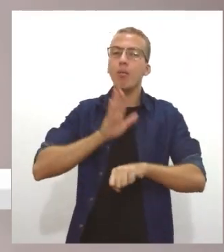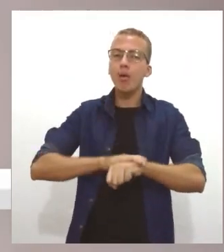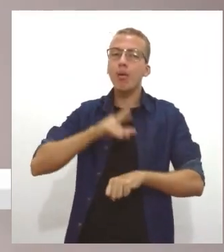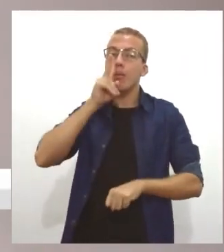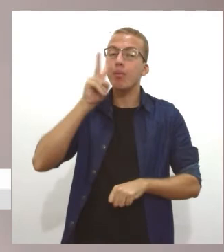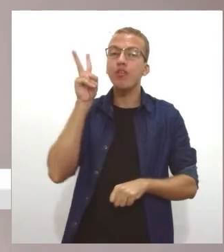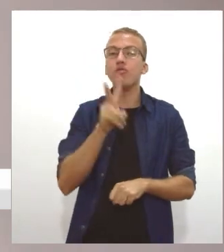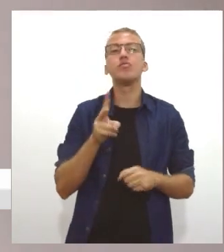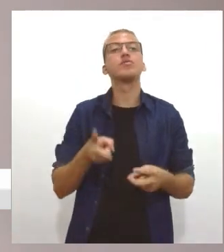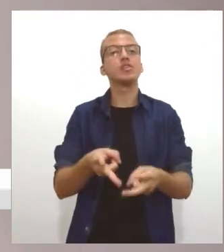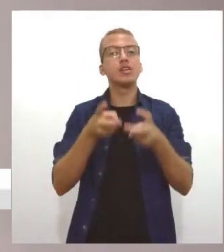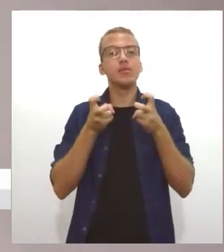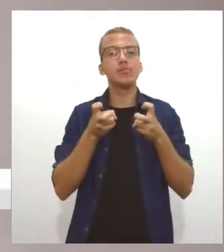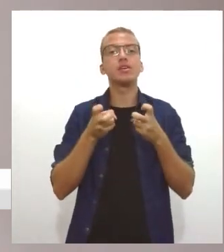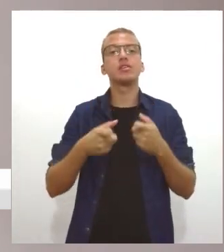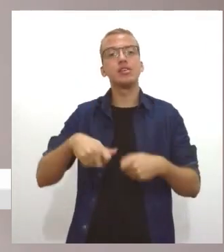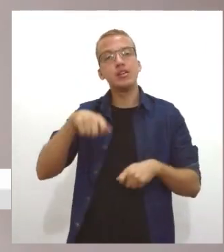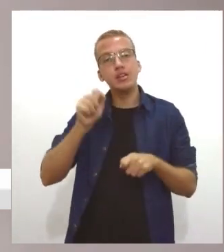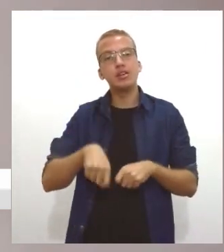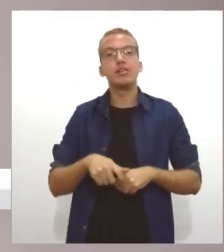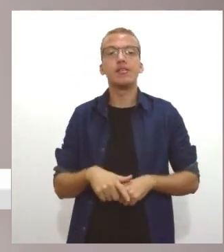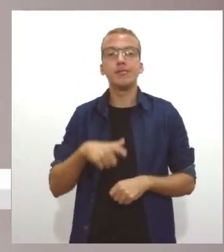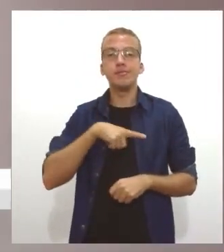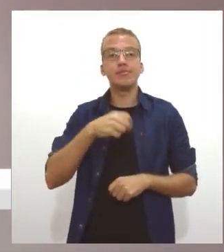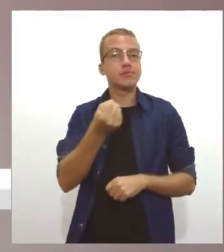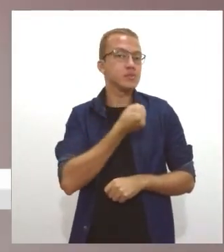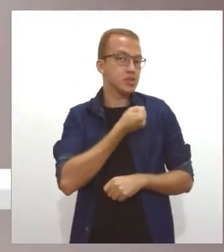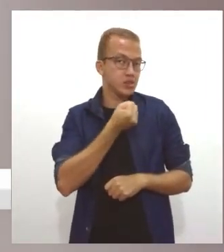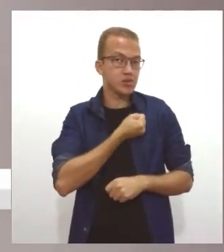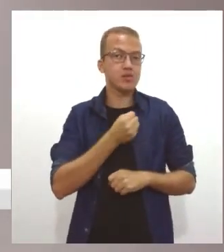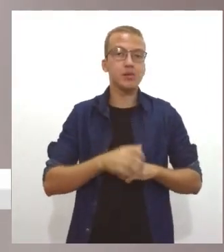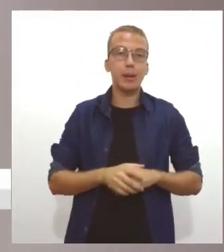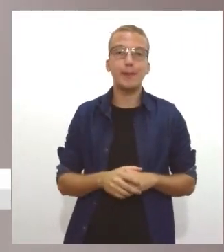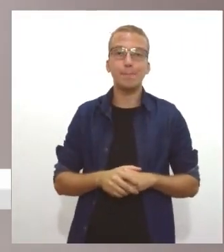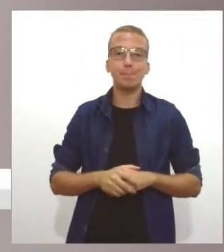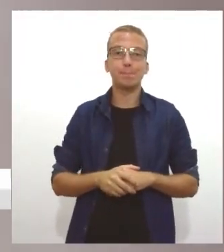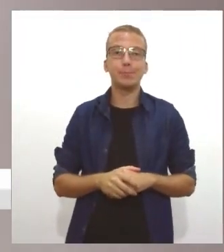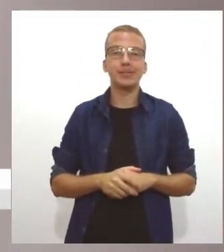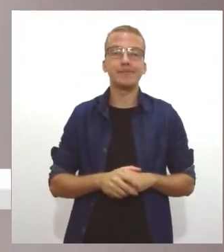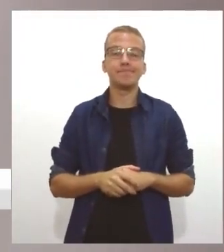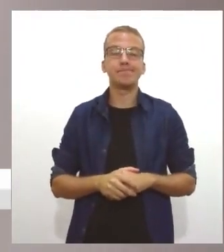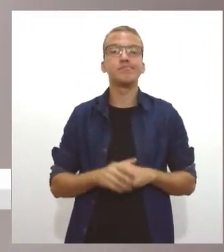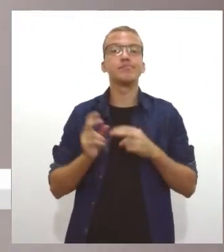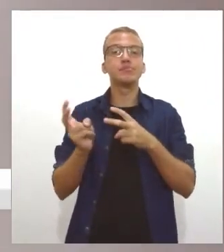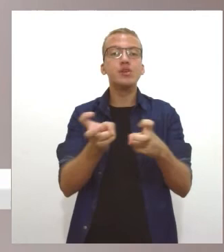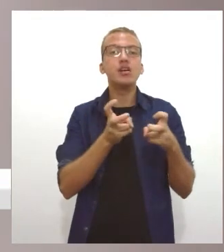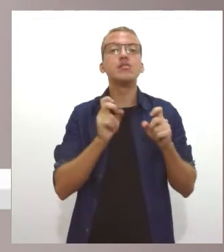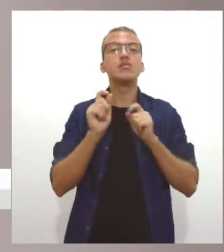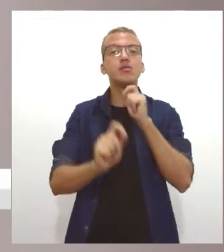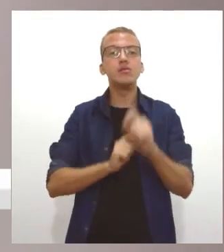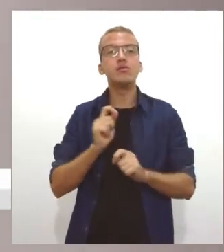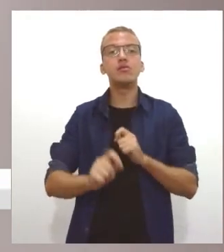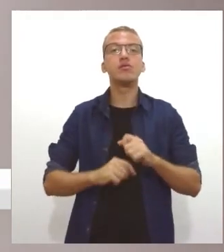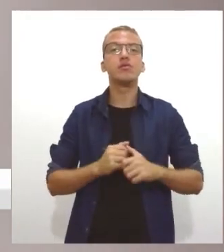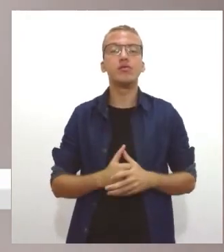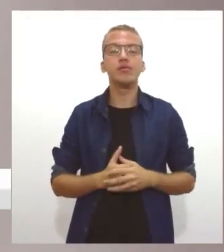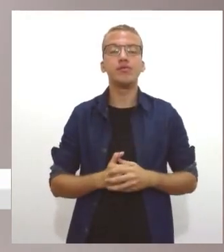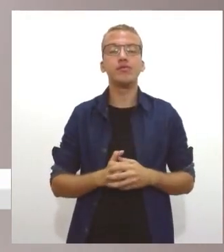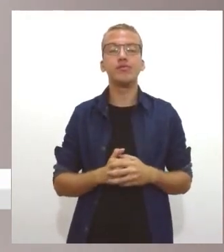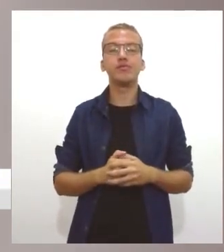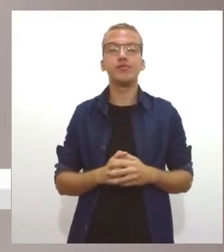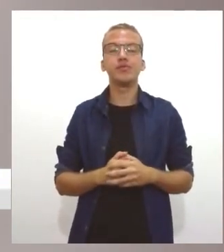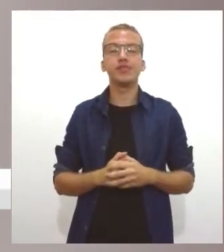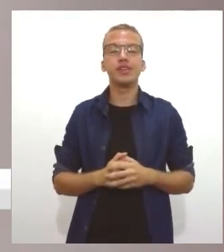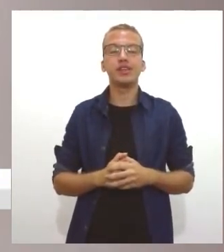pelos processos e pelos números de medidas protetivas editadas. Sim. E a gente percebe também que mais da metade